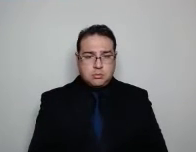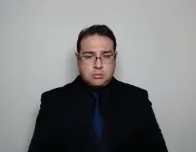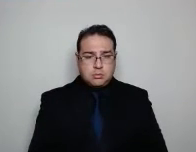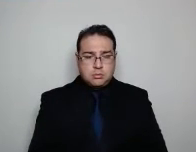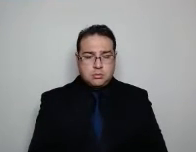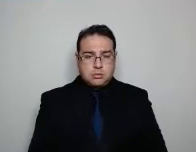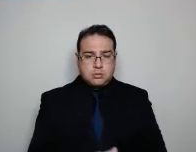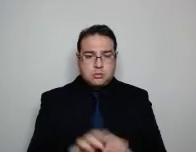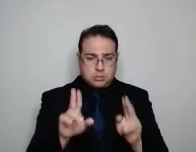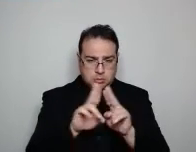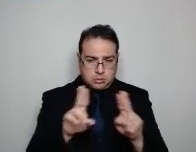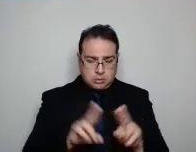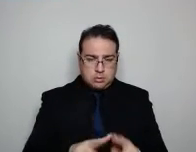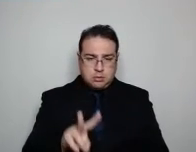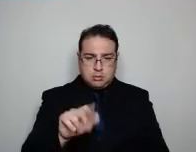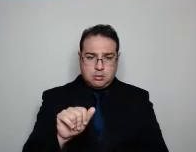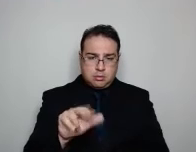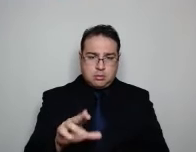cota, esse 80, 84 mil...